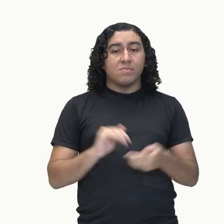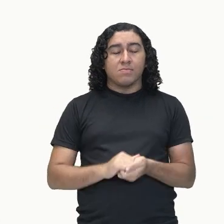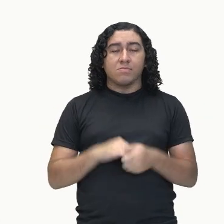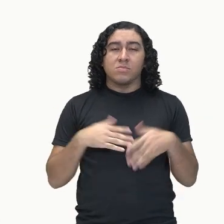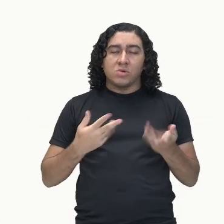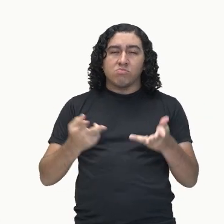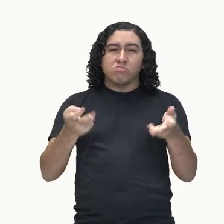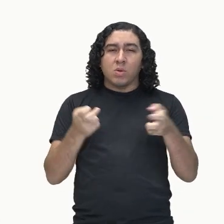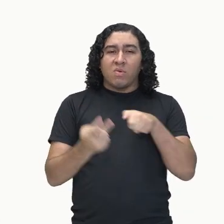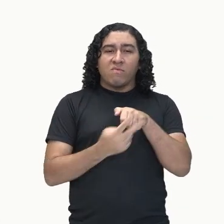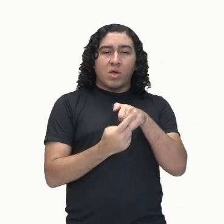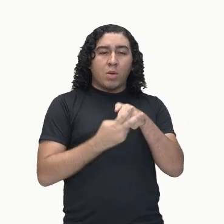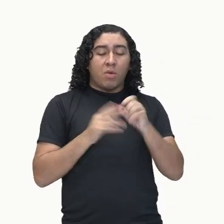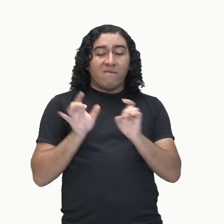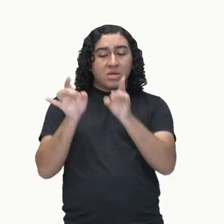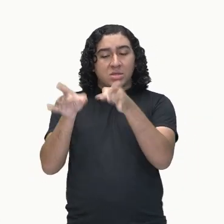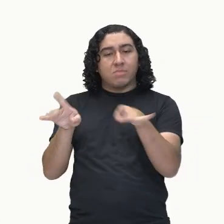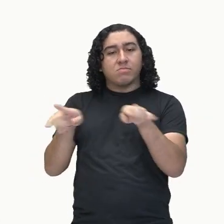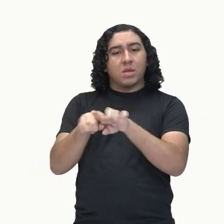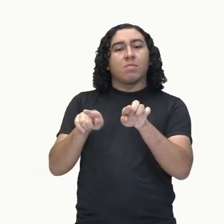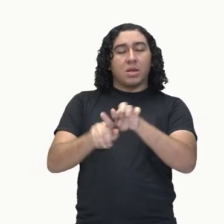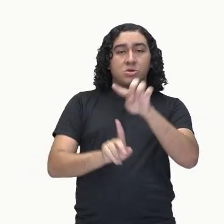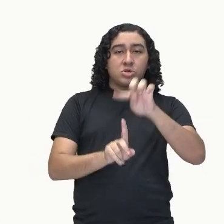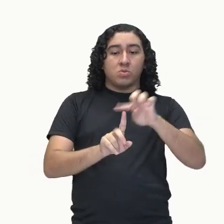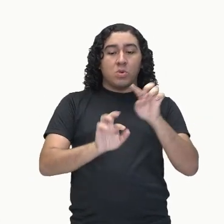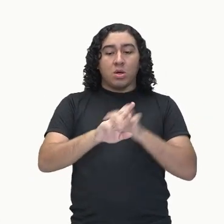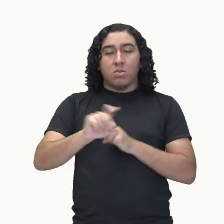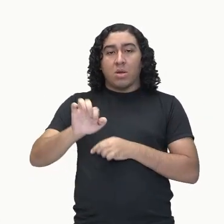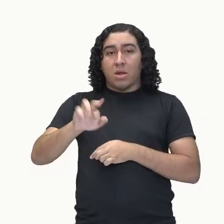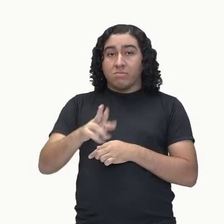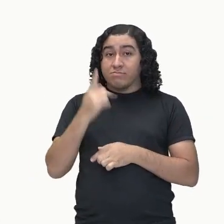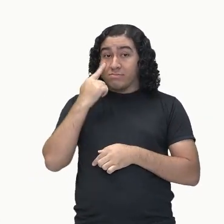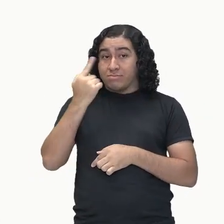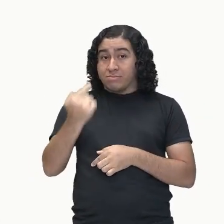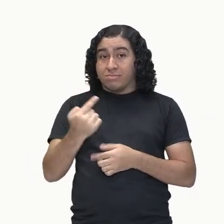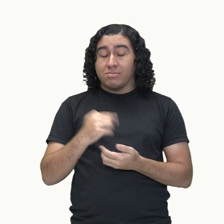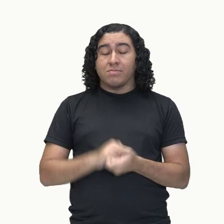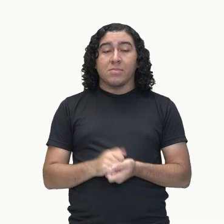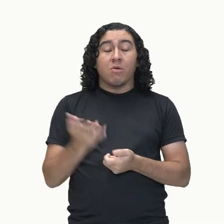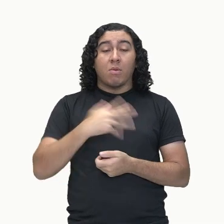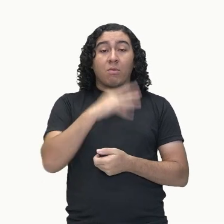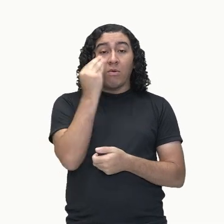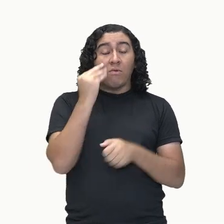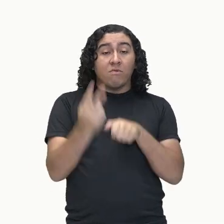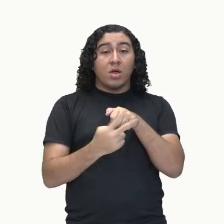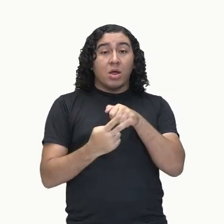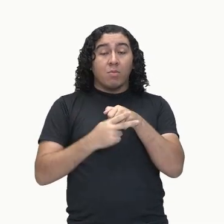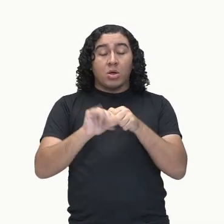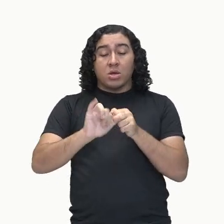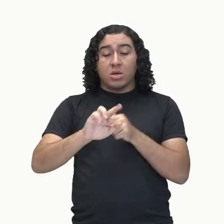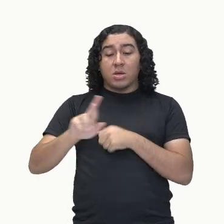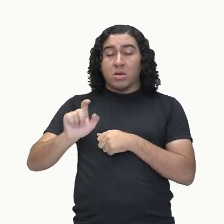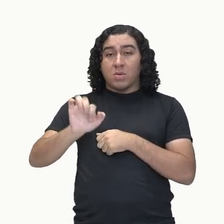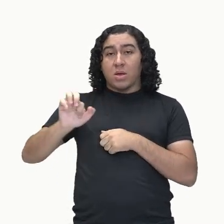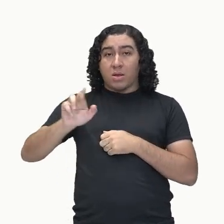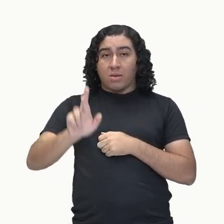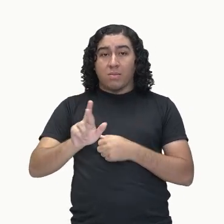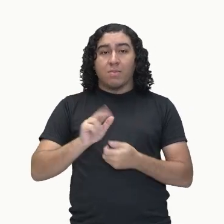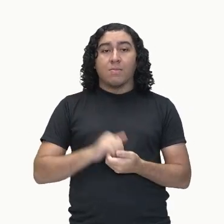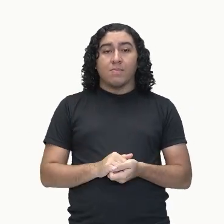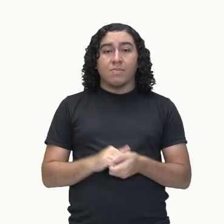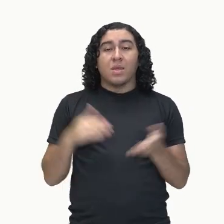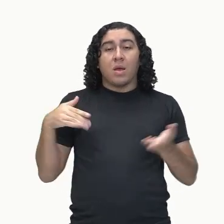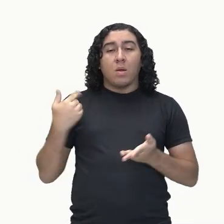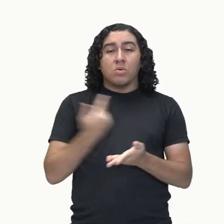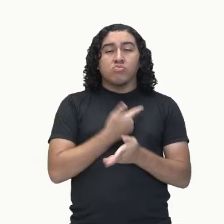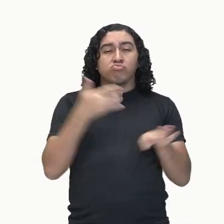verbo Bender que também é regular interessante né Vamos para os verbos irregulares muito bem agora nós